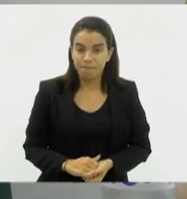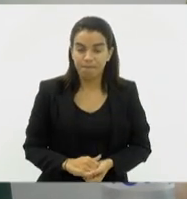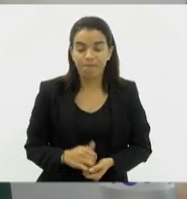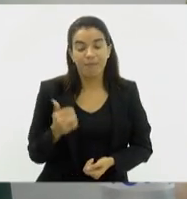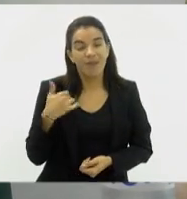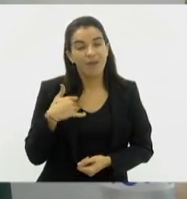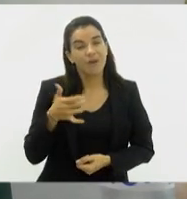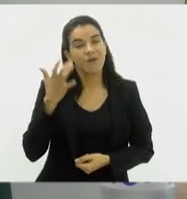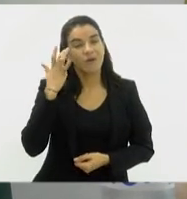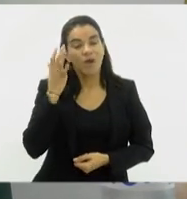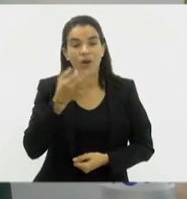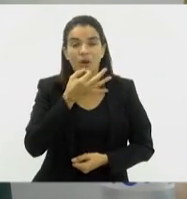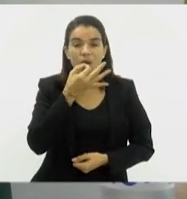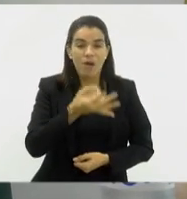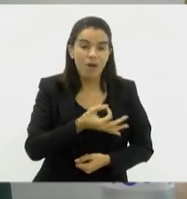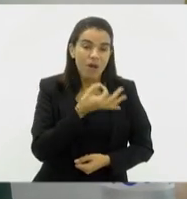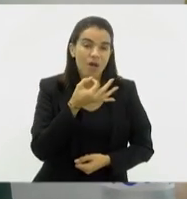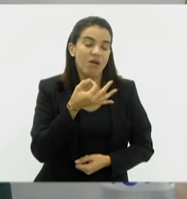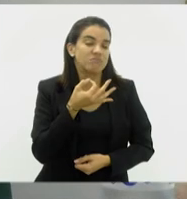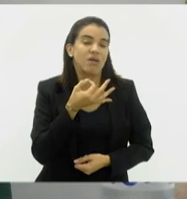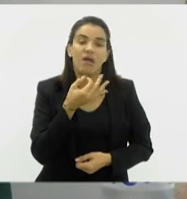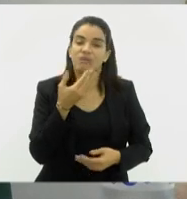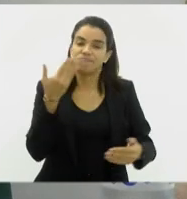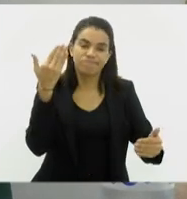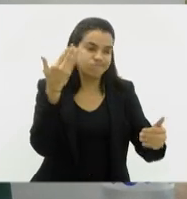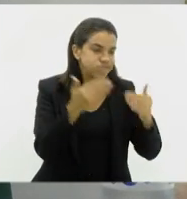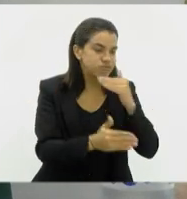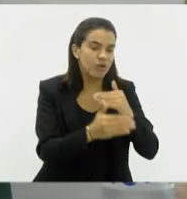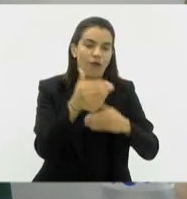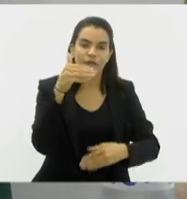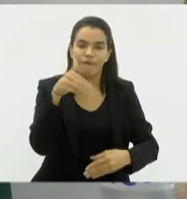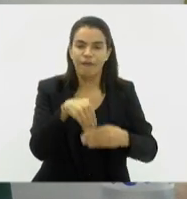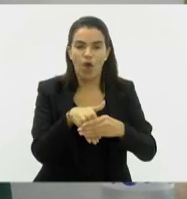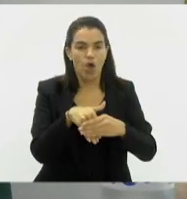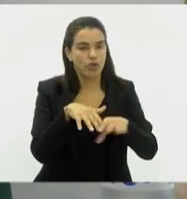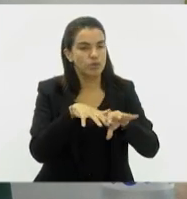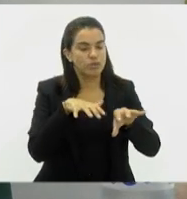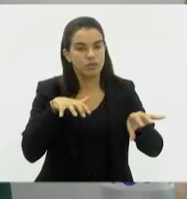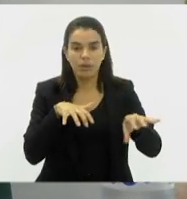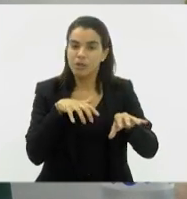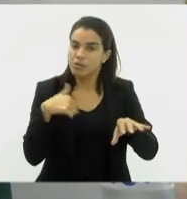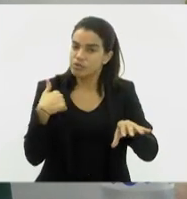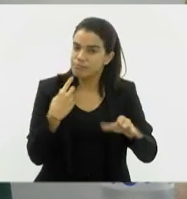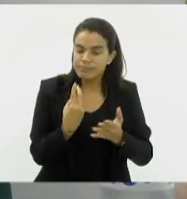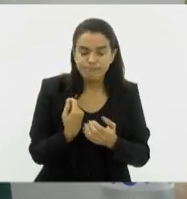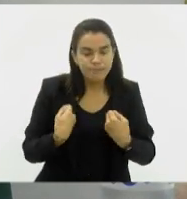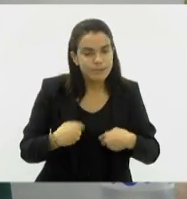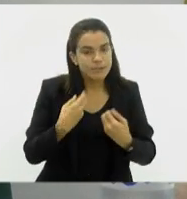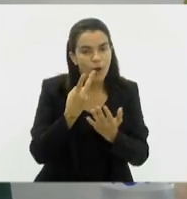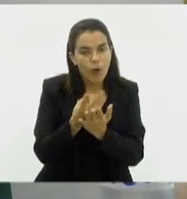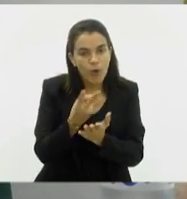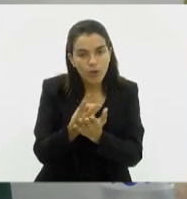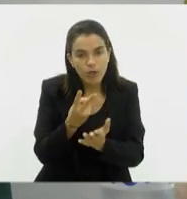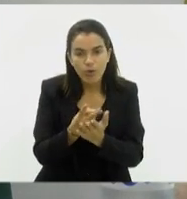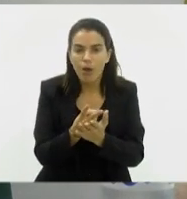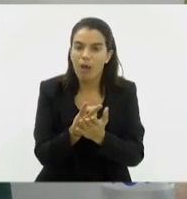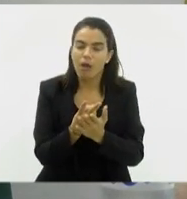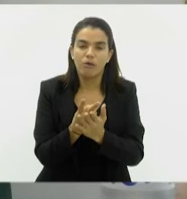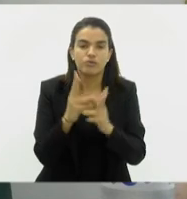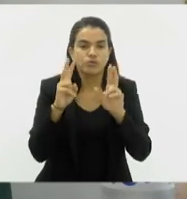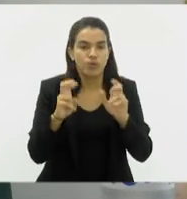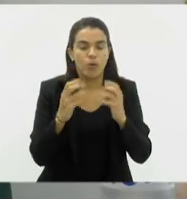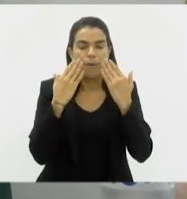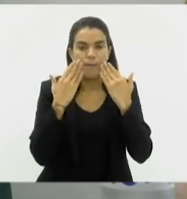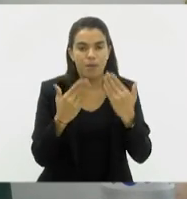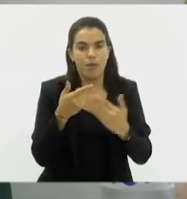que o meu encaminhamento é pela rejeição do voto divergente para que continuemos analisando o que foi apresentado ontem